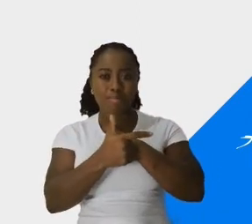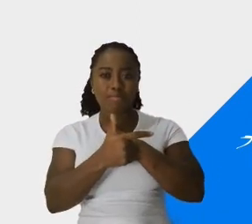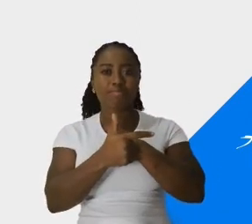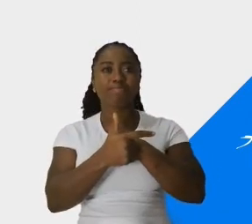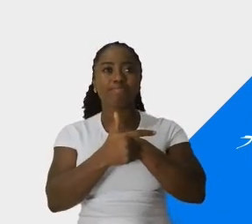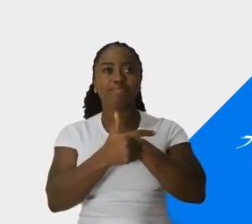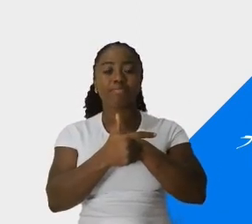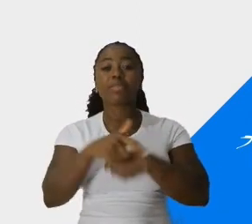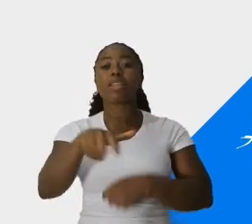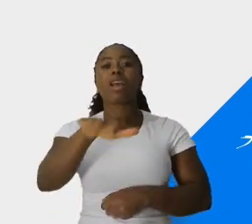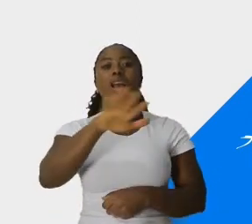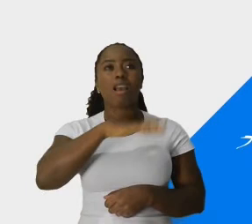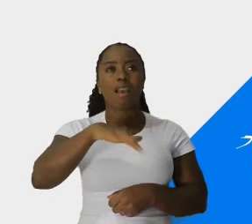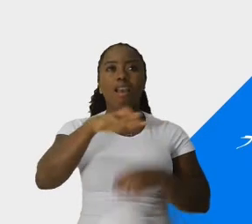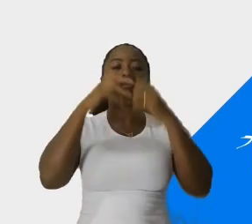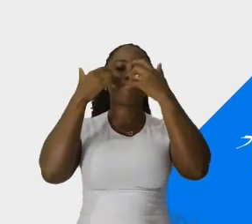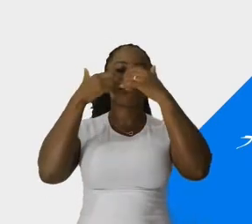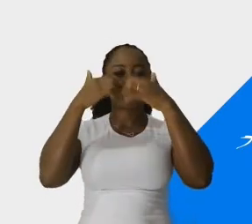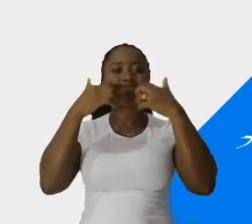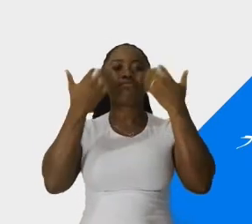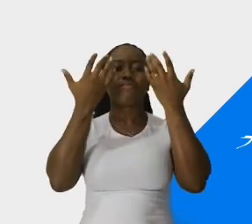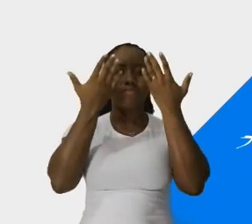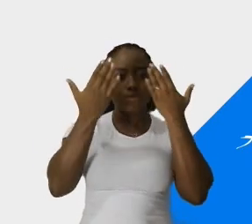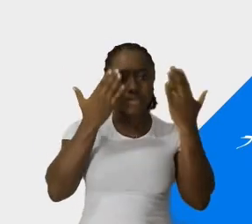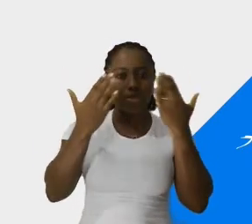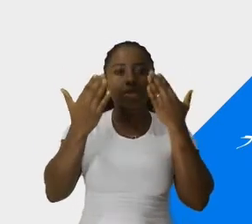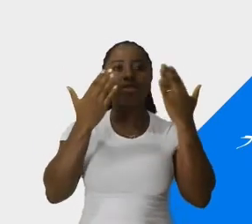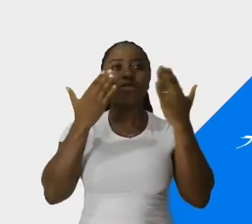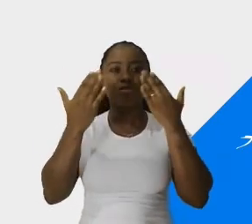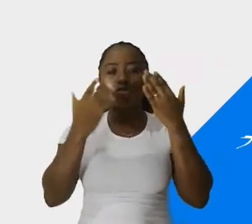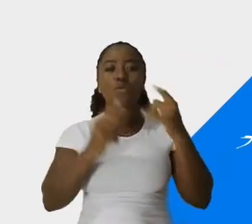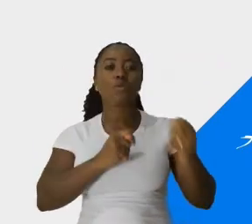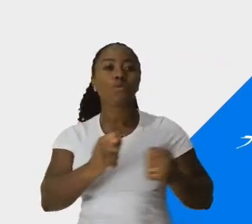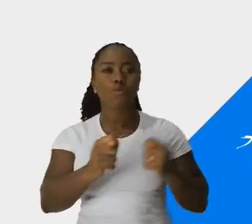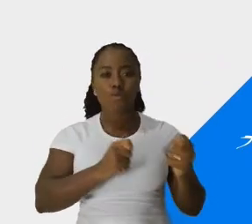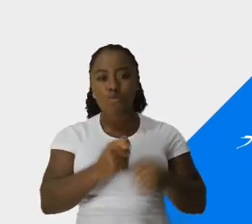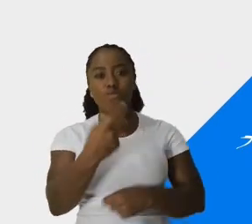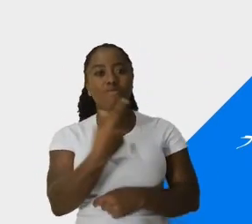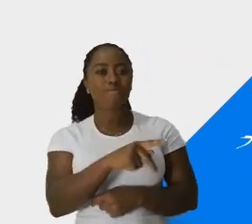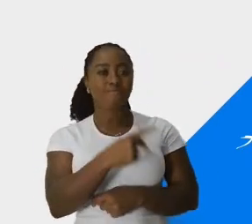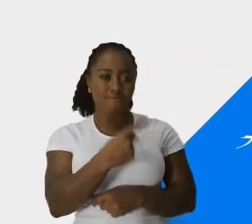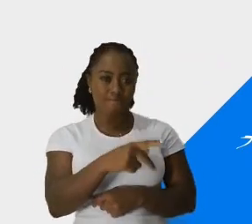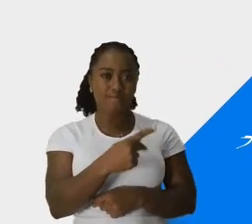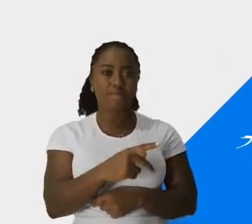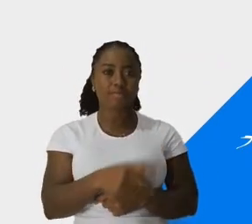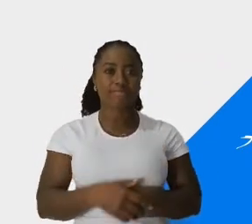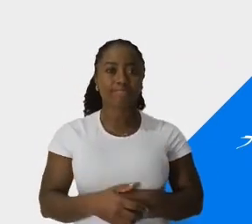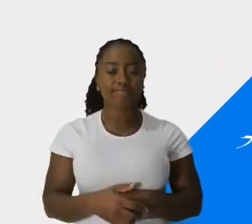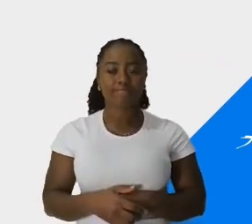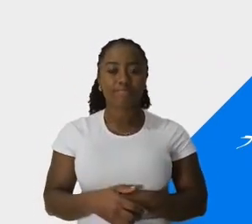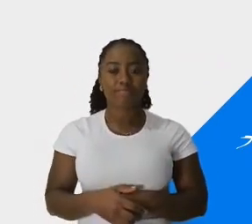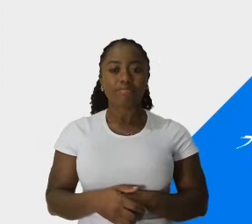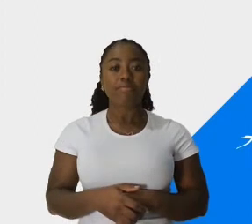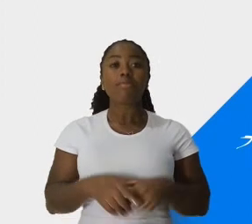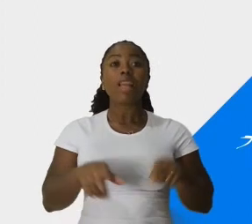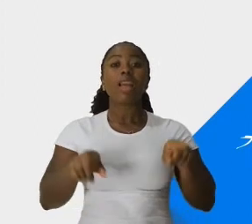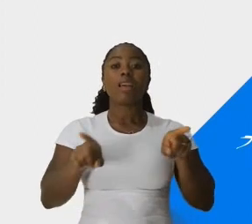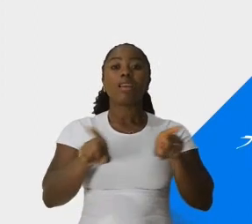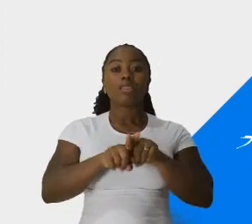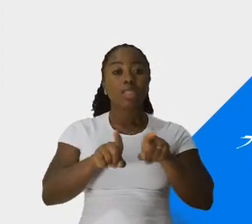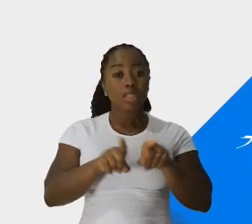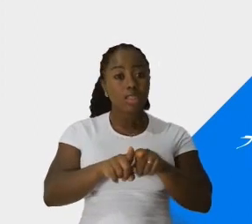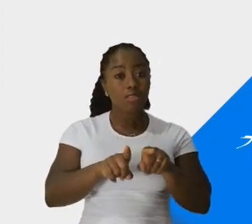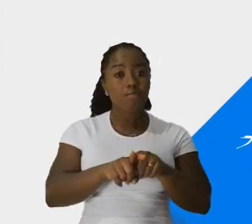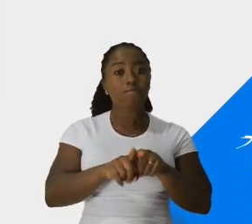relação ao controle das convulsões, das crises e também ao déficit cognitivo que